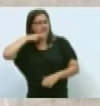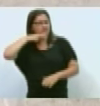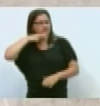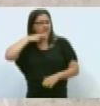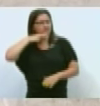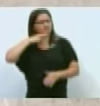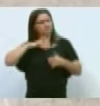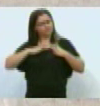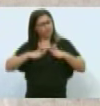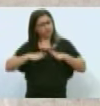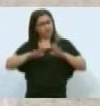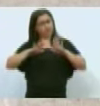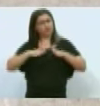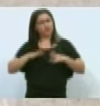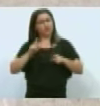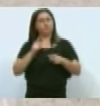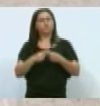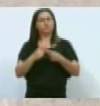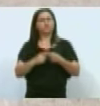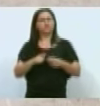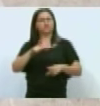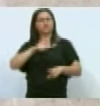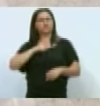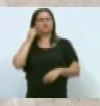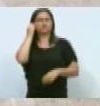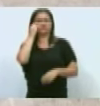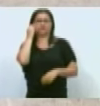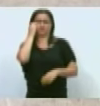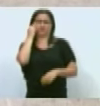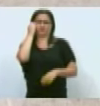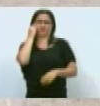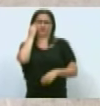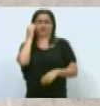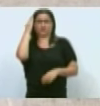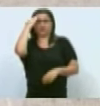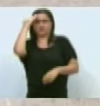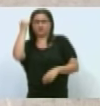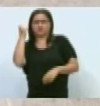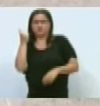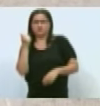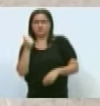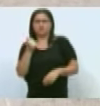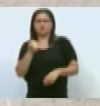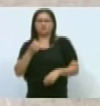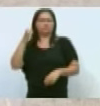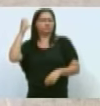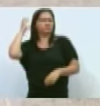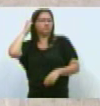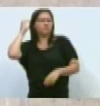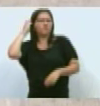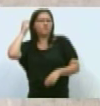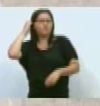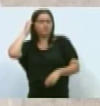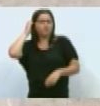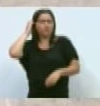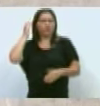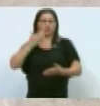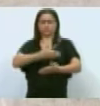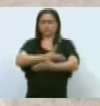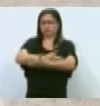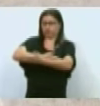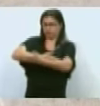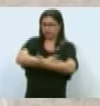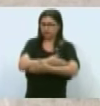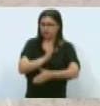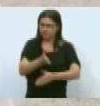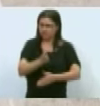mais tranquilo, porque a gente já tem um certo conhecimento. E aí a gente fez o teste de orelhinha, que hoje existe, que isso nos ajuda